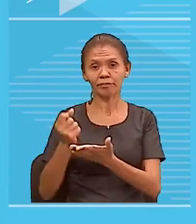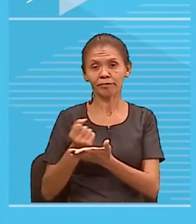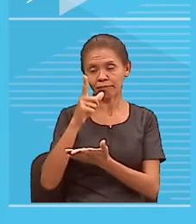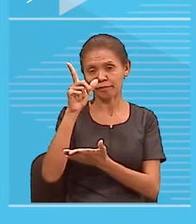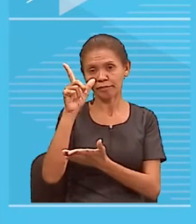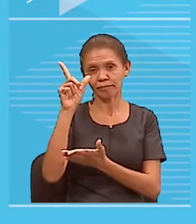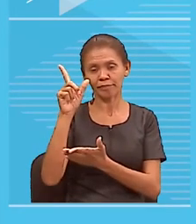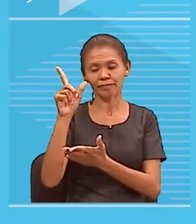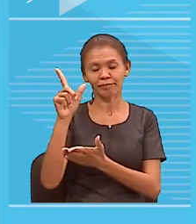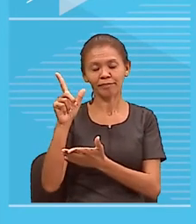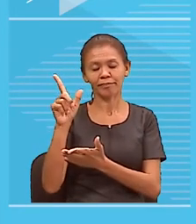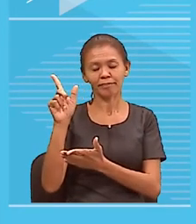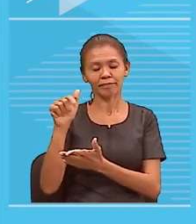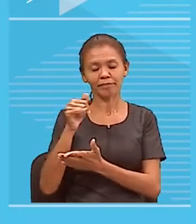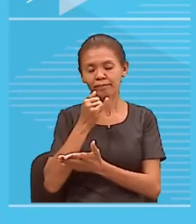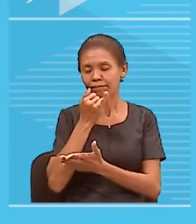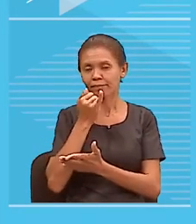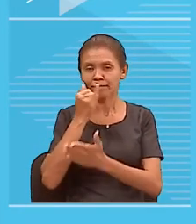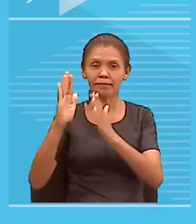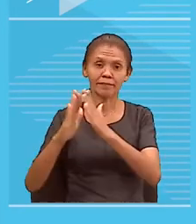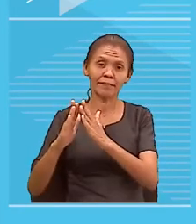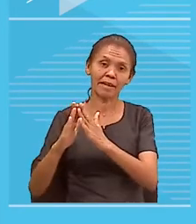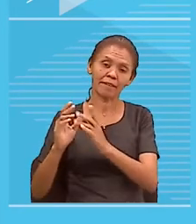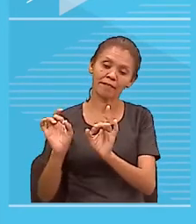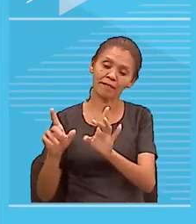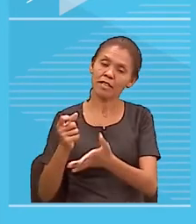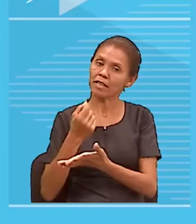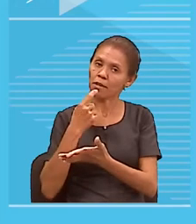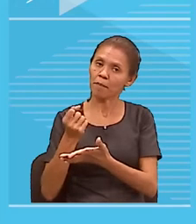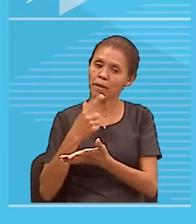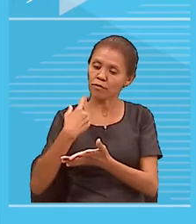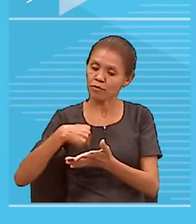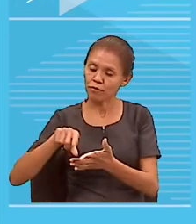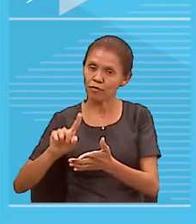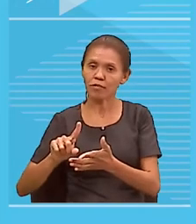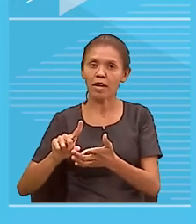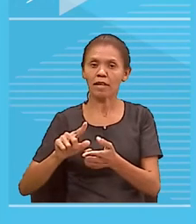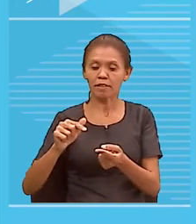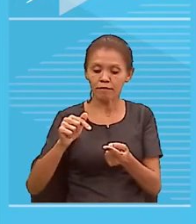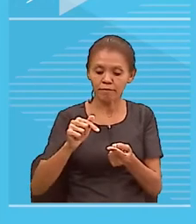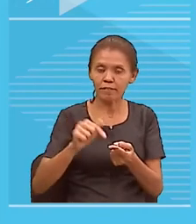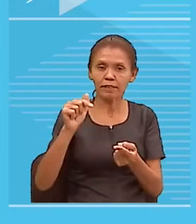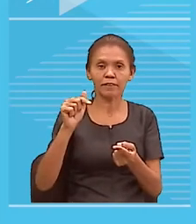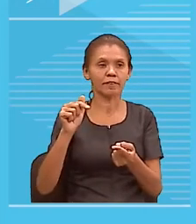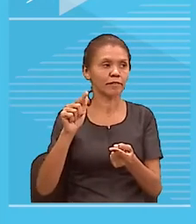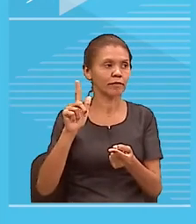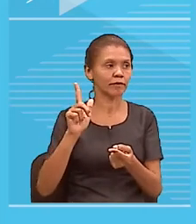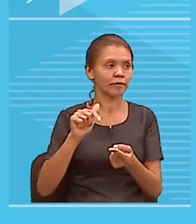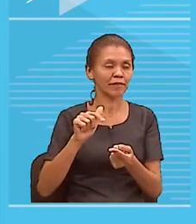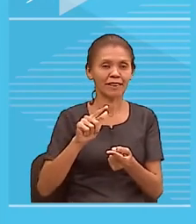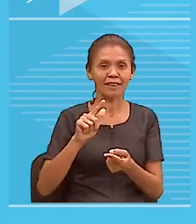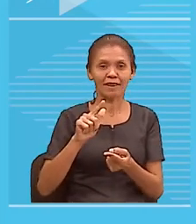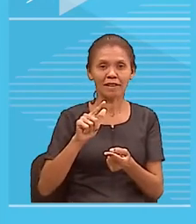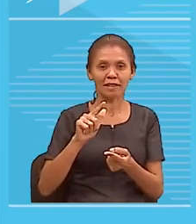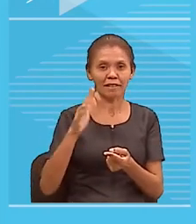diabético não ele não é um parâmetro ideal para você medir a Glicemia ali a gente mede